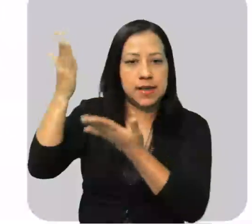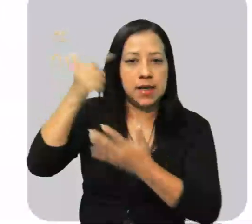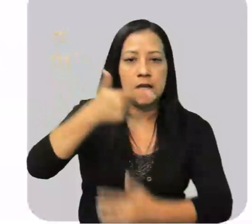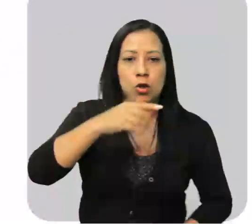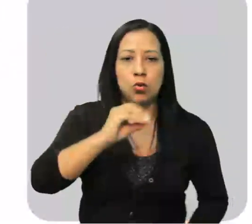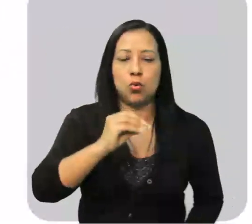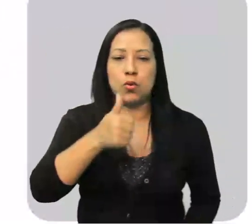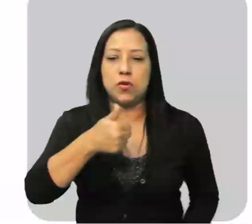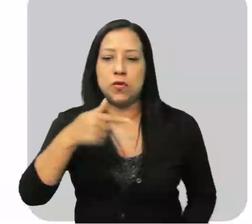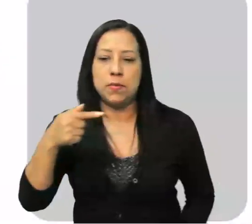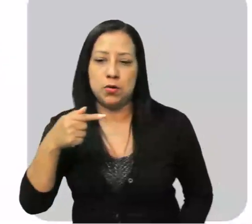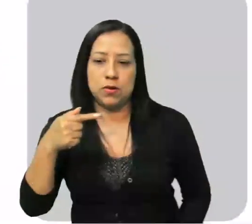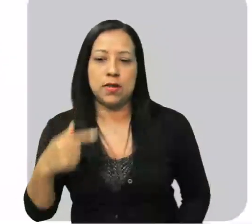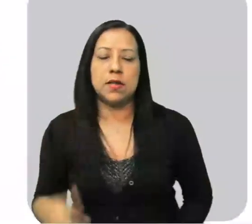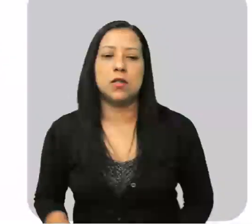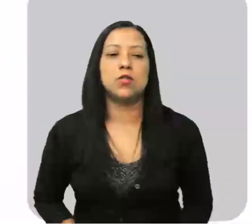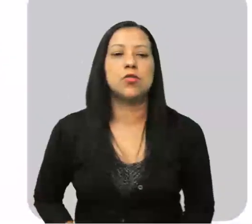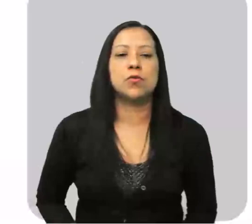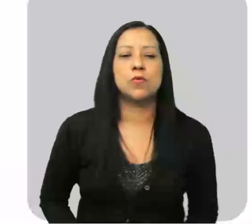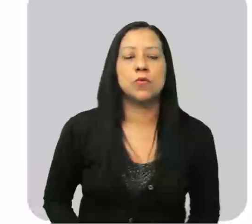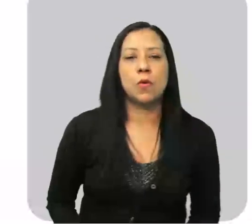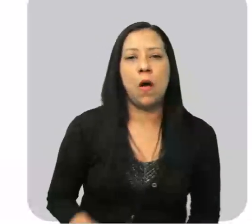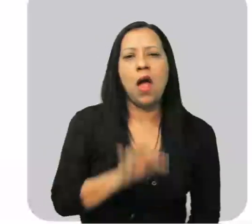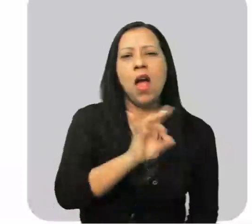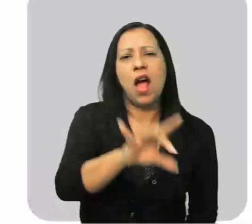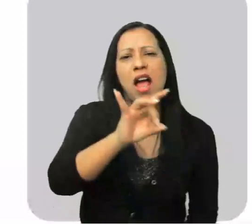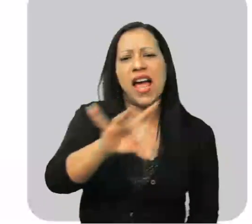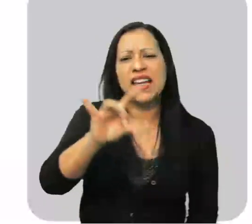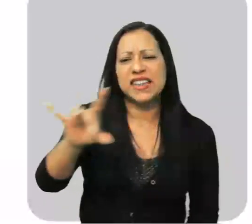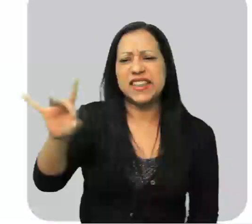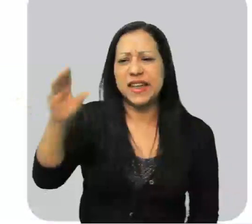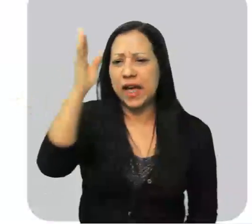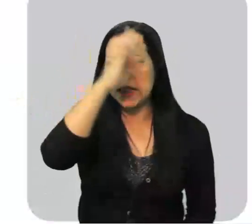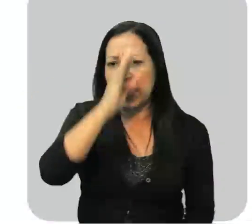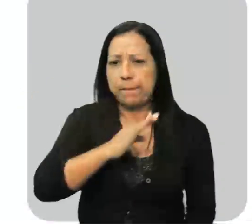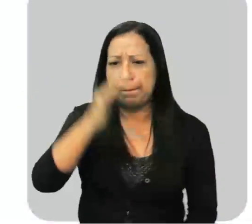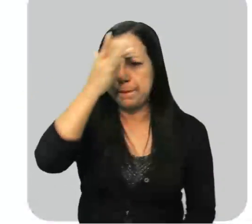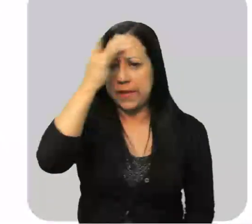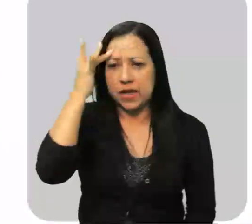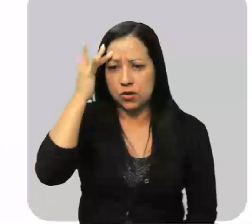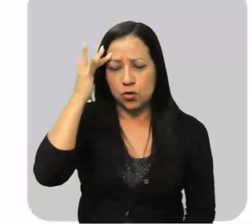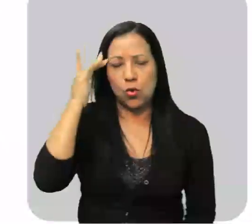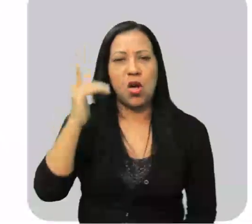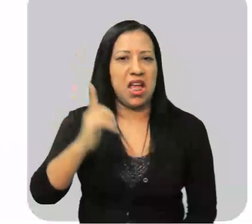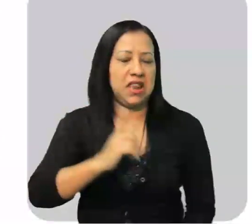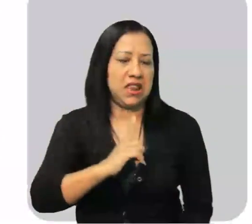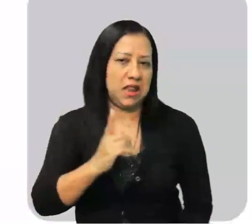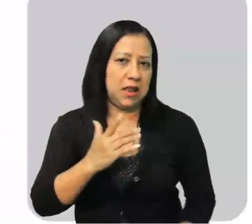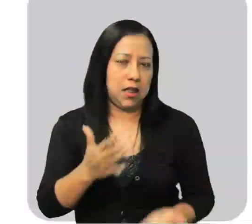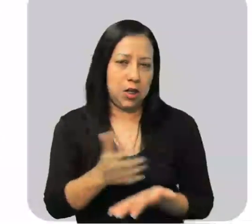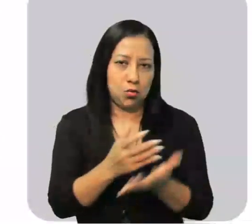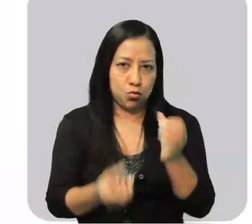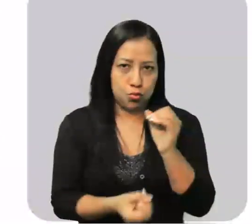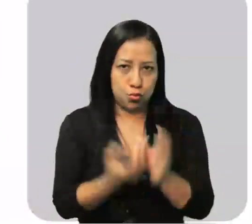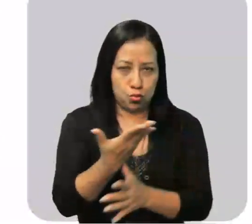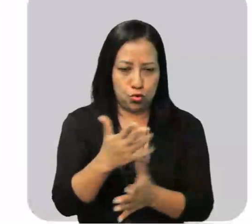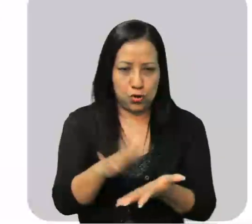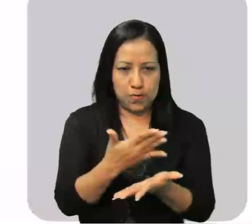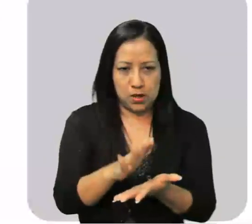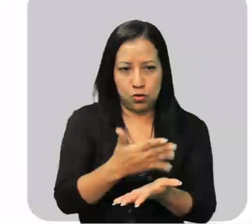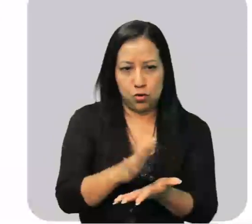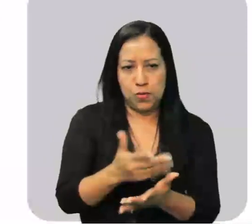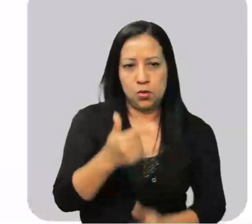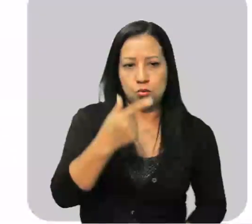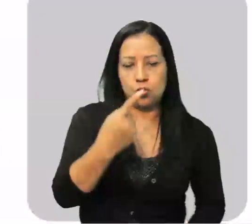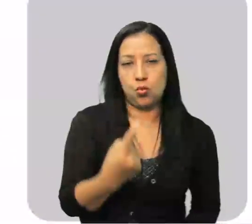Isso em dados bem atualizados aí, 2017. Cada brasileiro produz mais ou menos